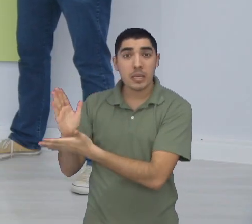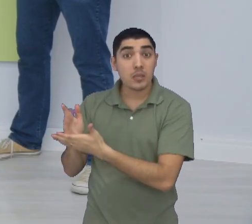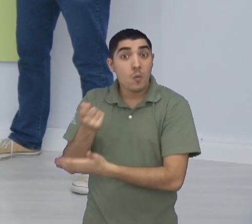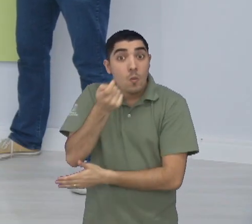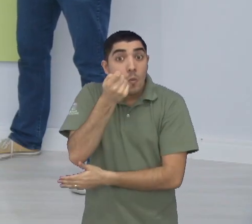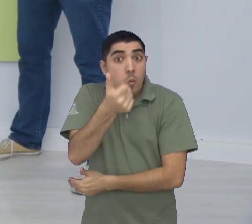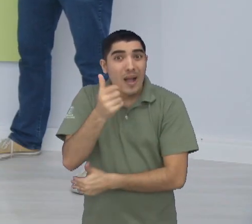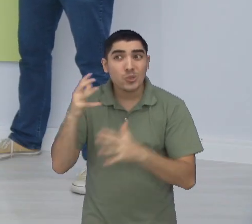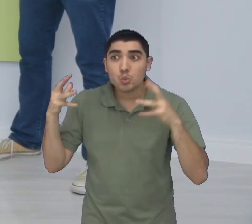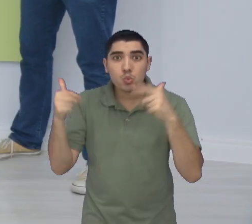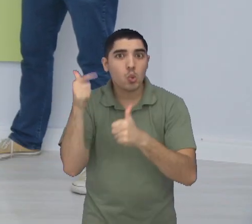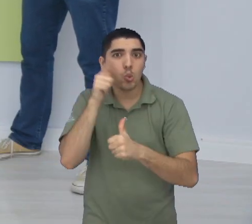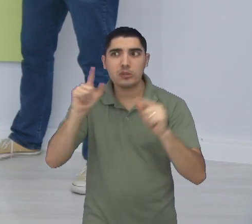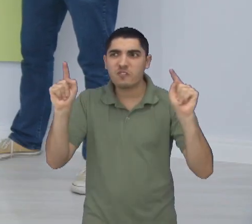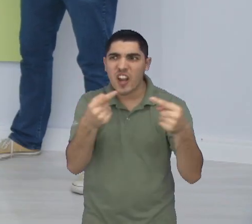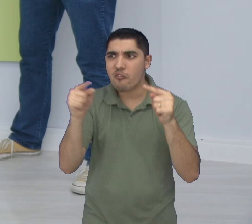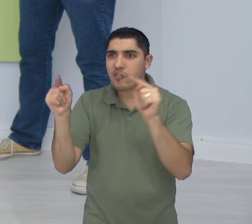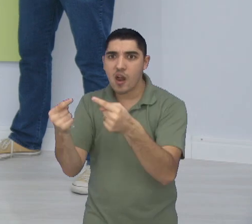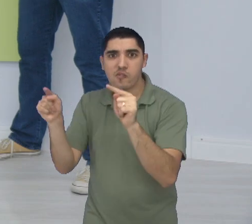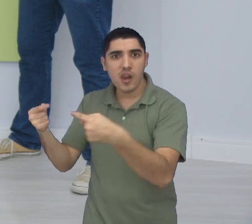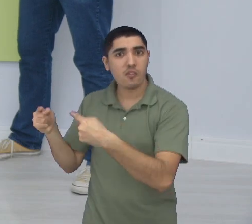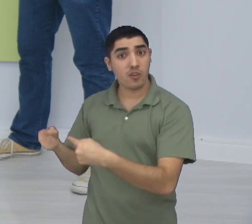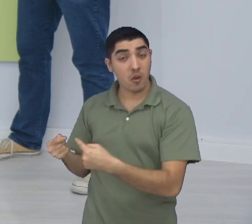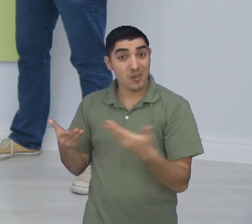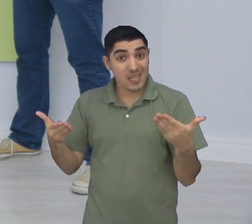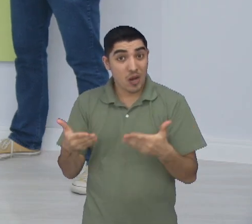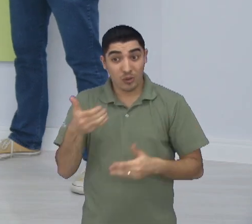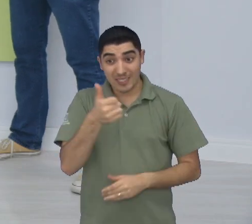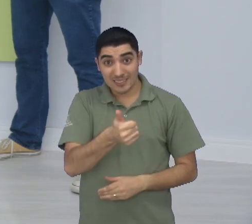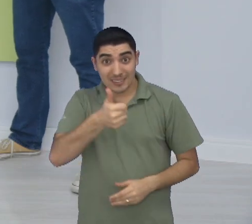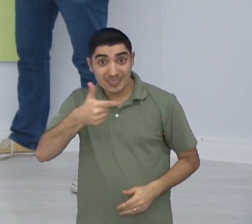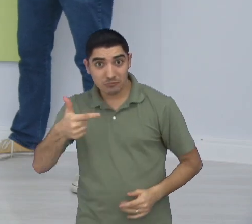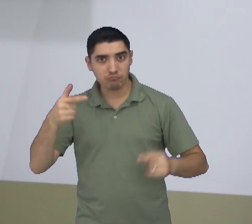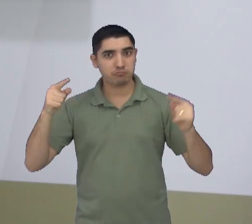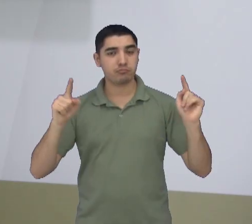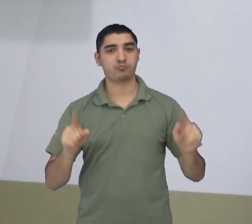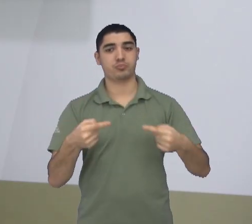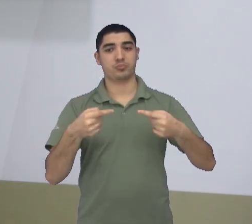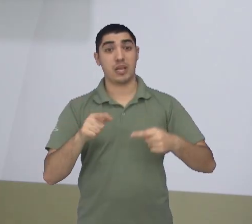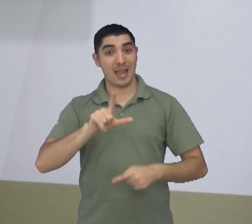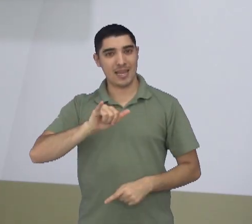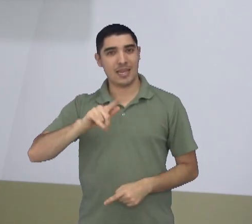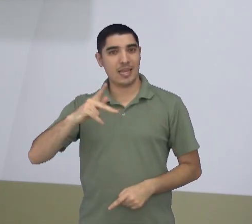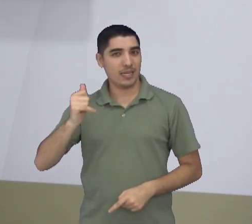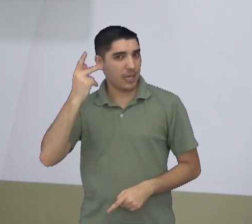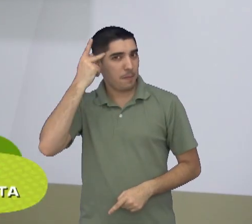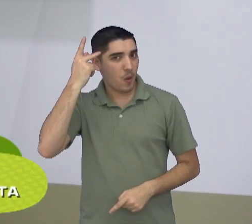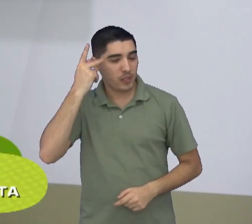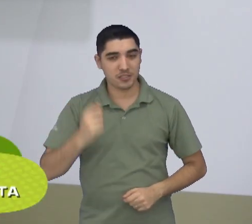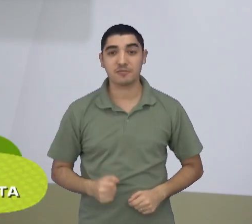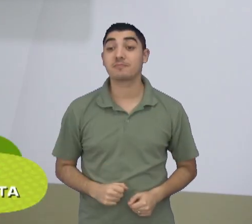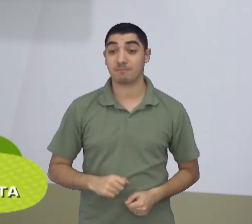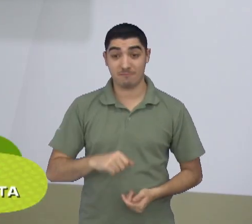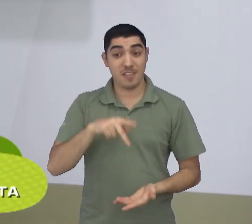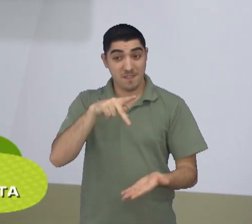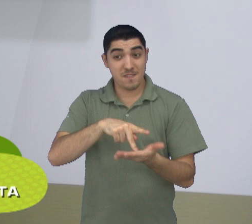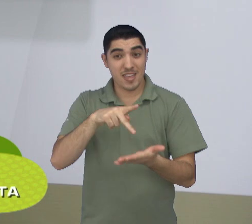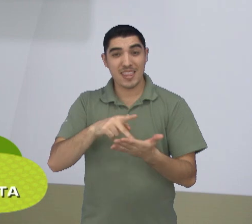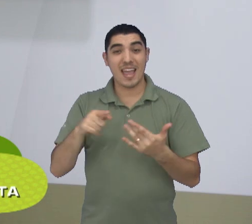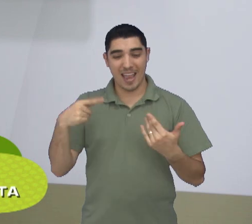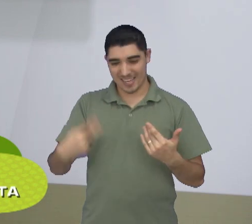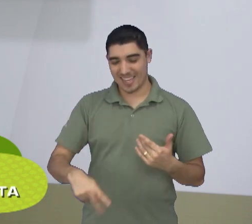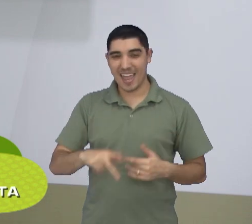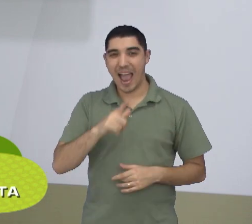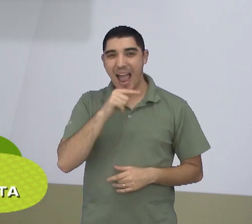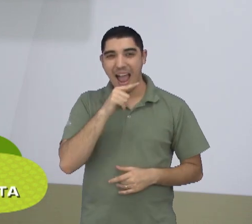que disputou e agora tem essa chance, é a 10ª consecutiva da Liga Paulista. Com certeza, Bruno, diferente das águas aqui do estúdio, o time de São José